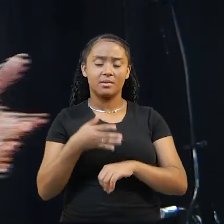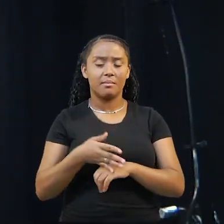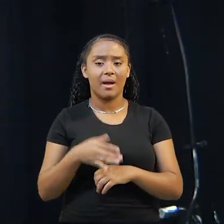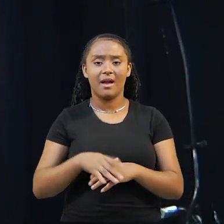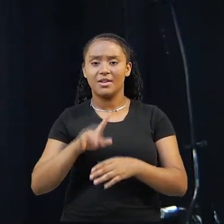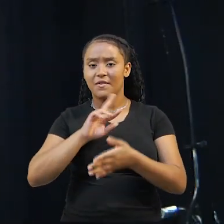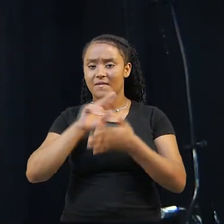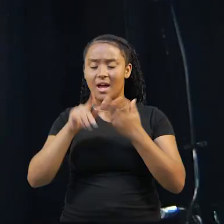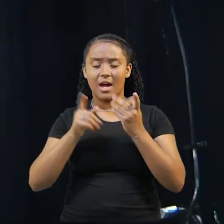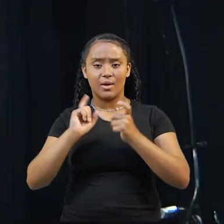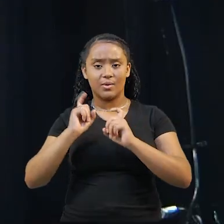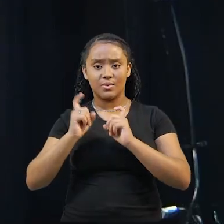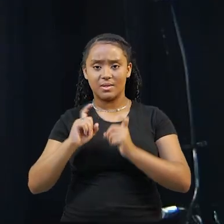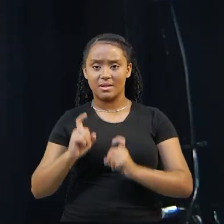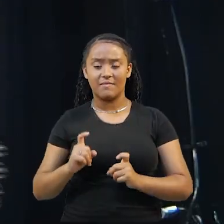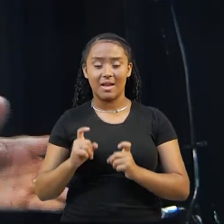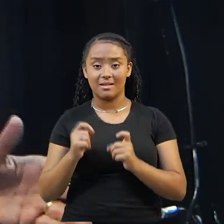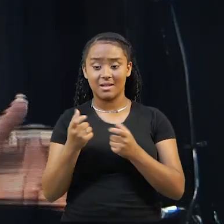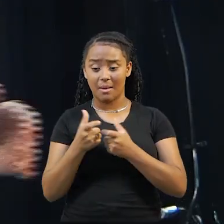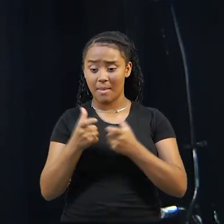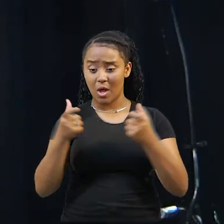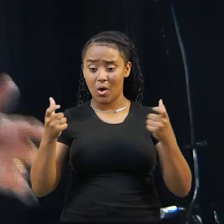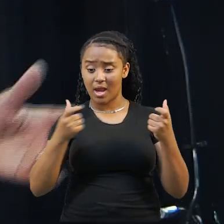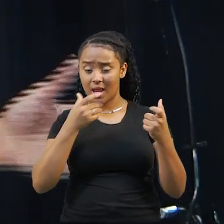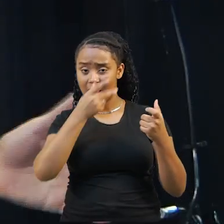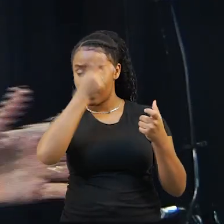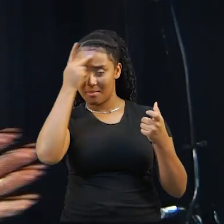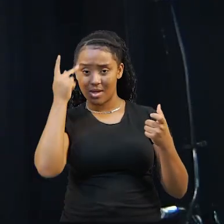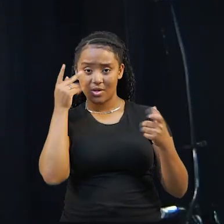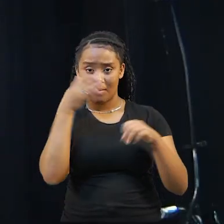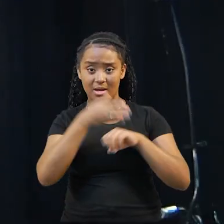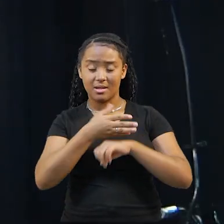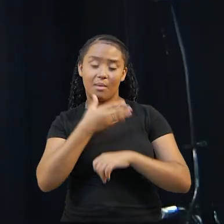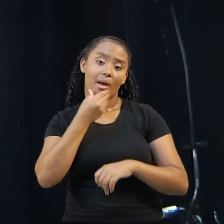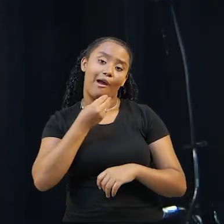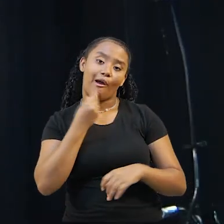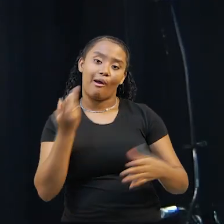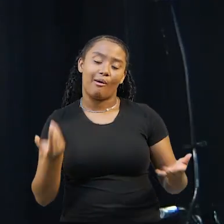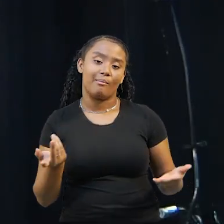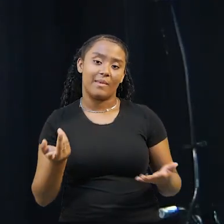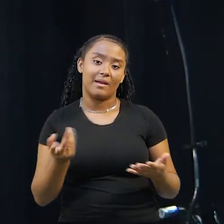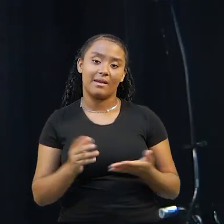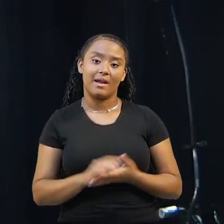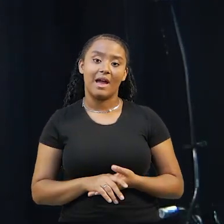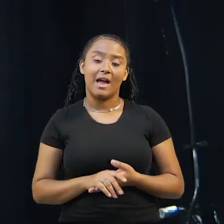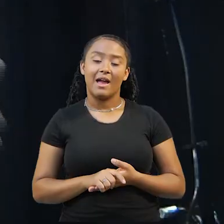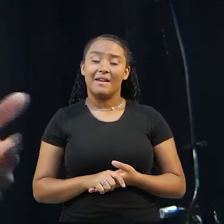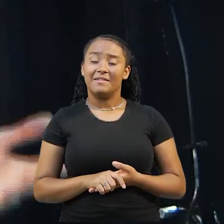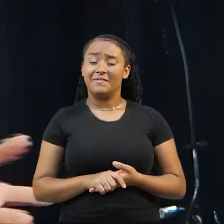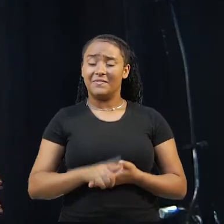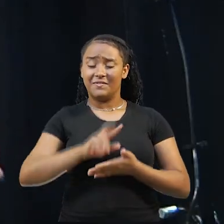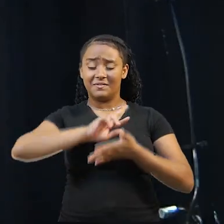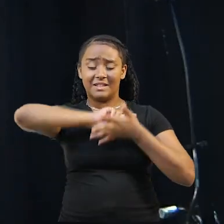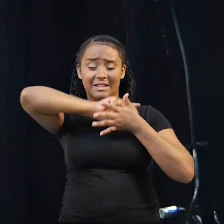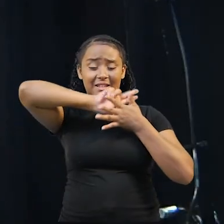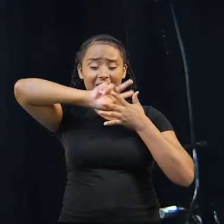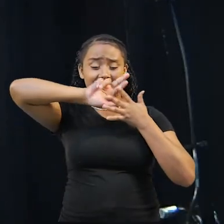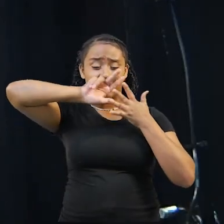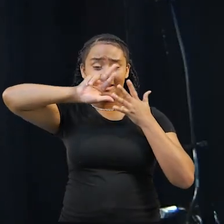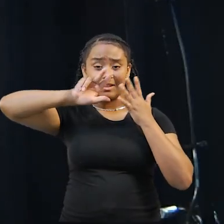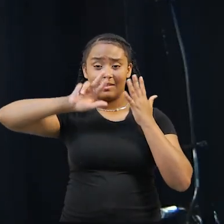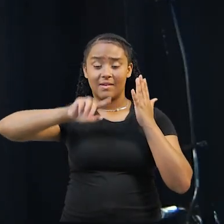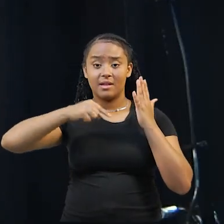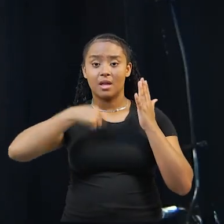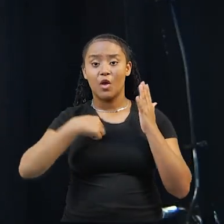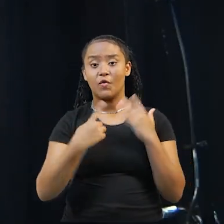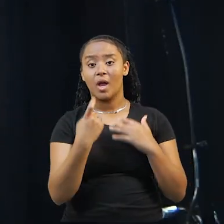muitos lugares externos ao UFO, com mesas majoritariamente masculinas, assim. Então, eu sou, muitas das vezes, a única